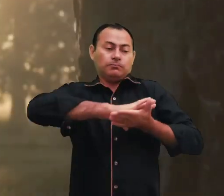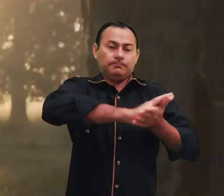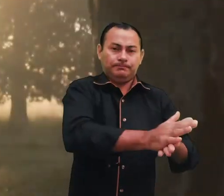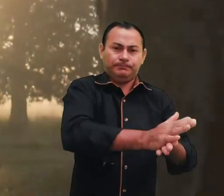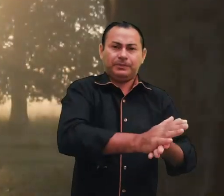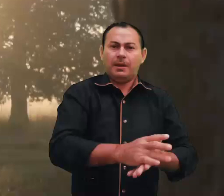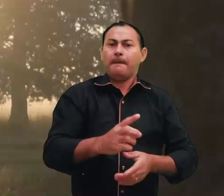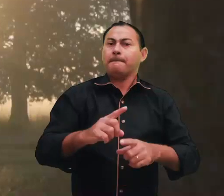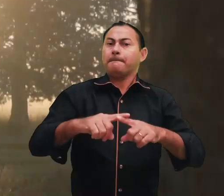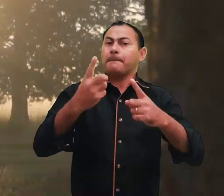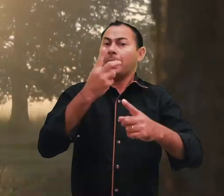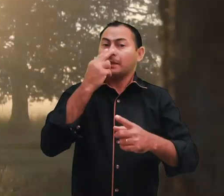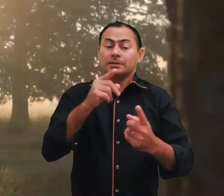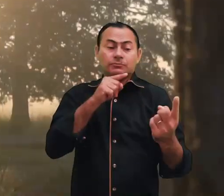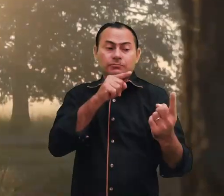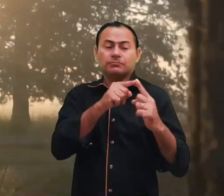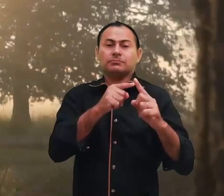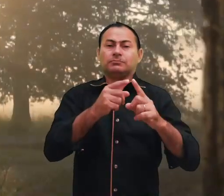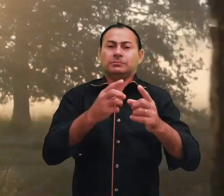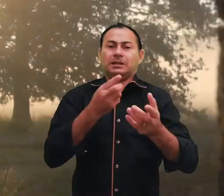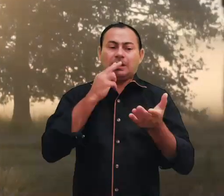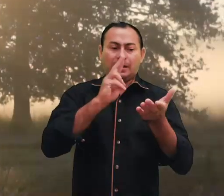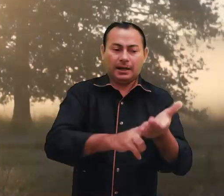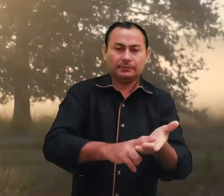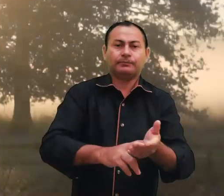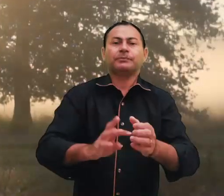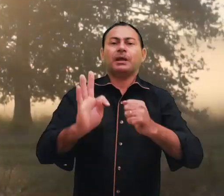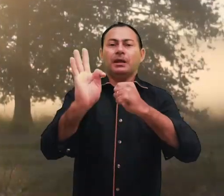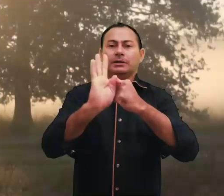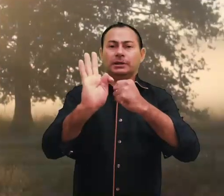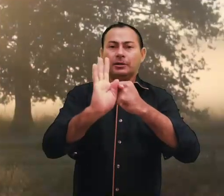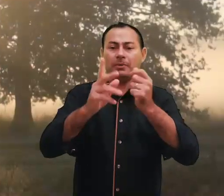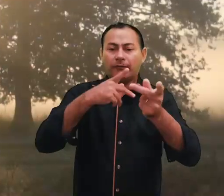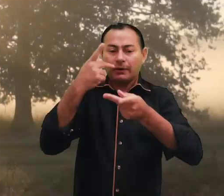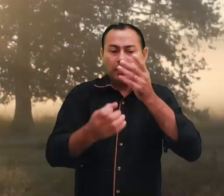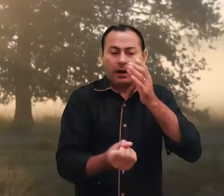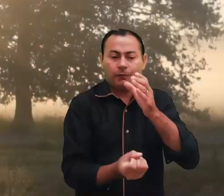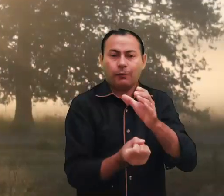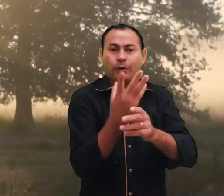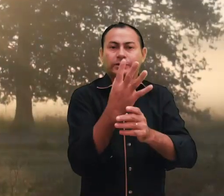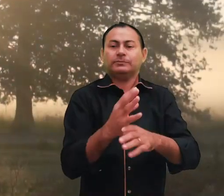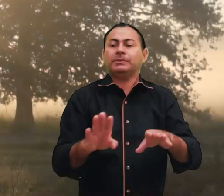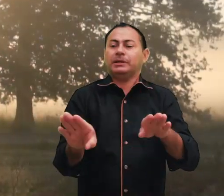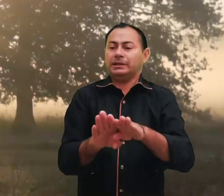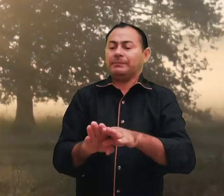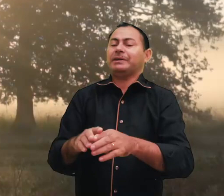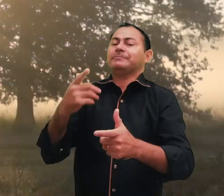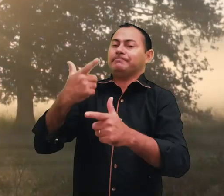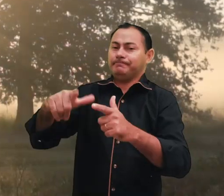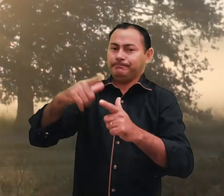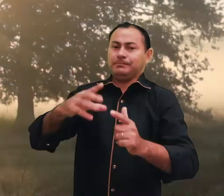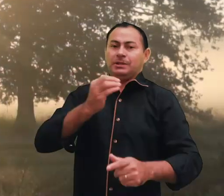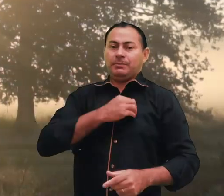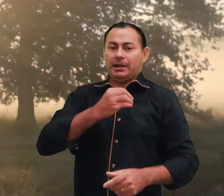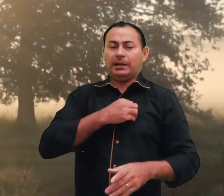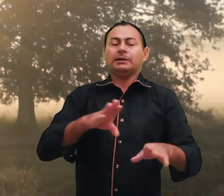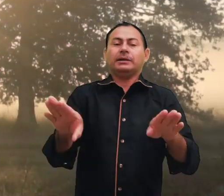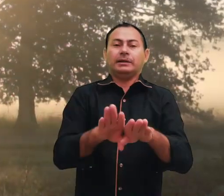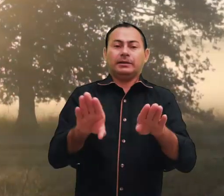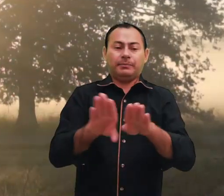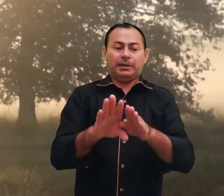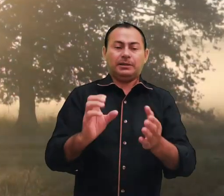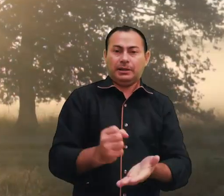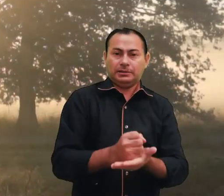este é um dos objetos desta carta. Tiago falou sobre a fonte e a sequência do pecado e da